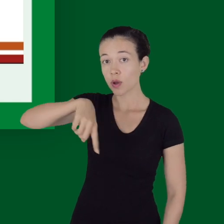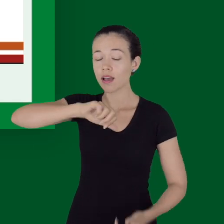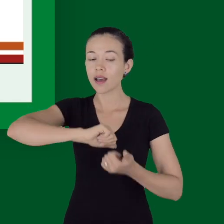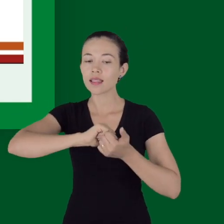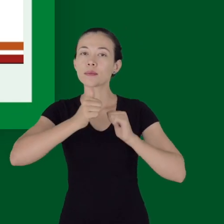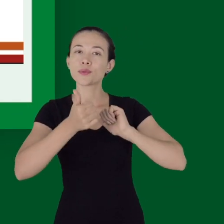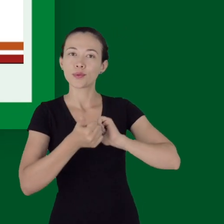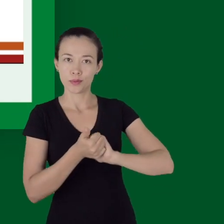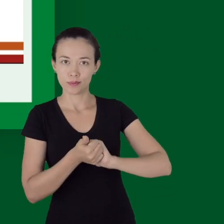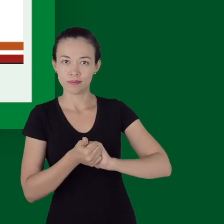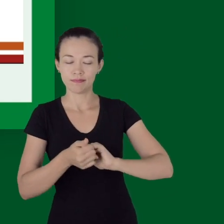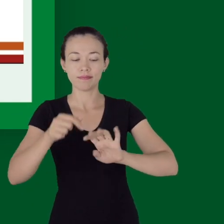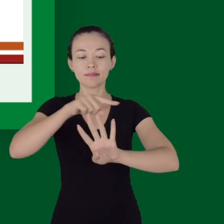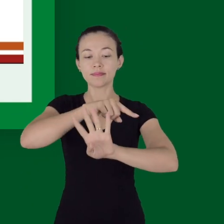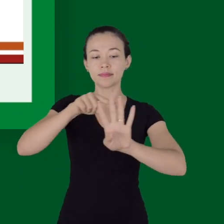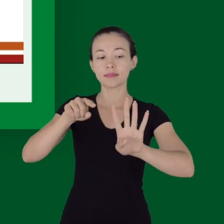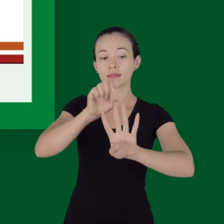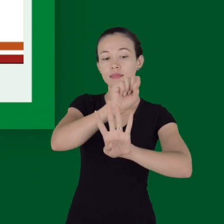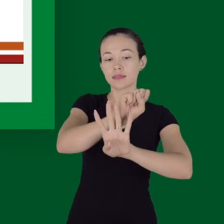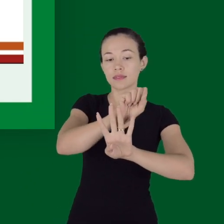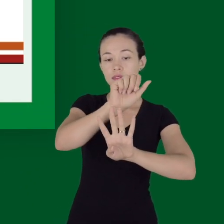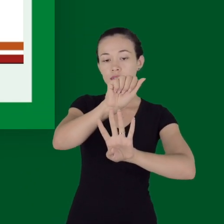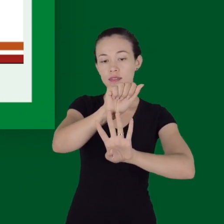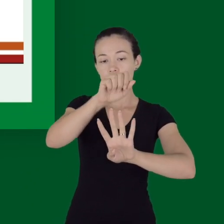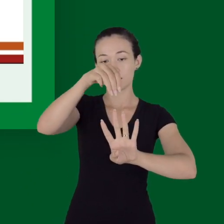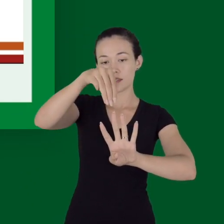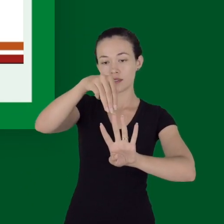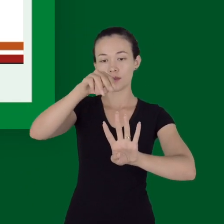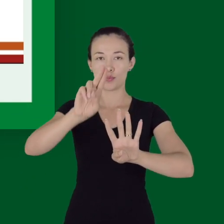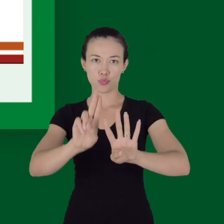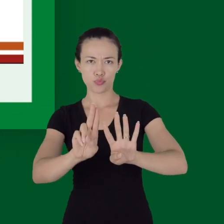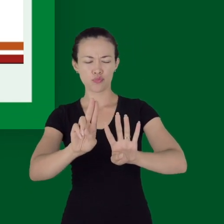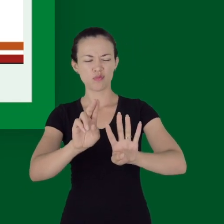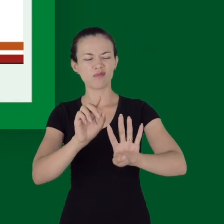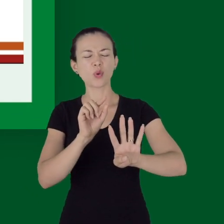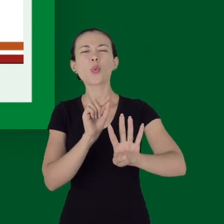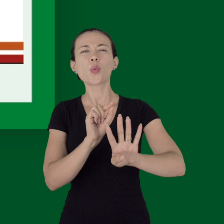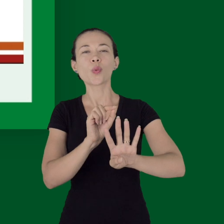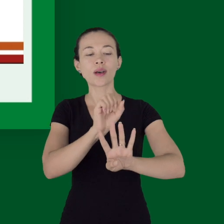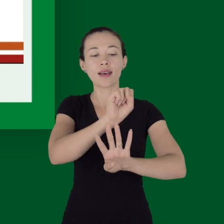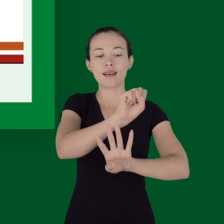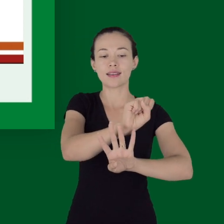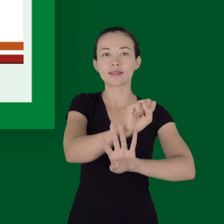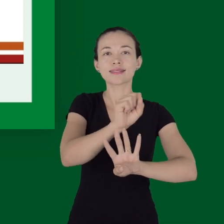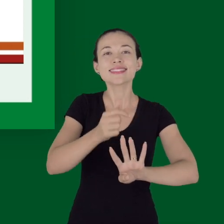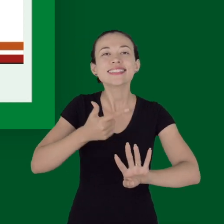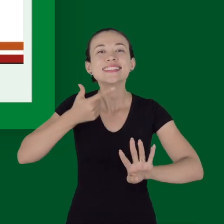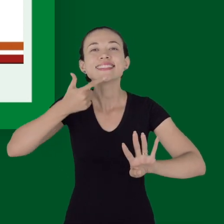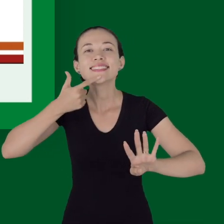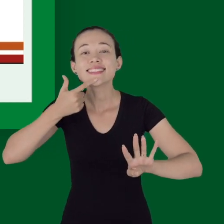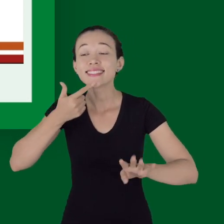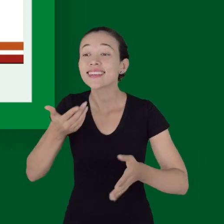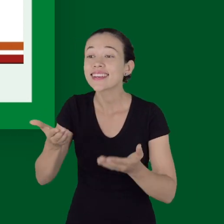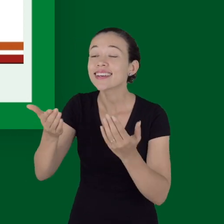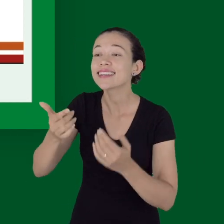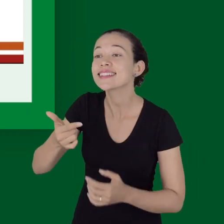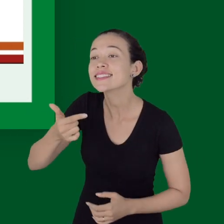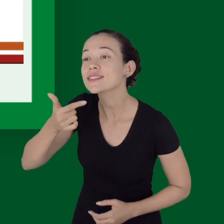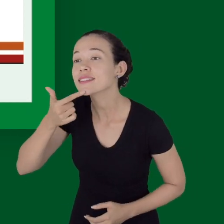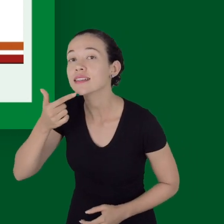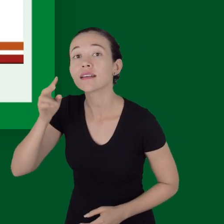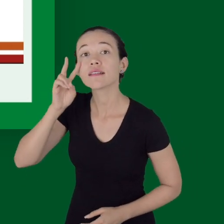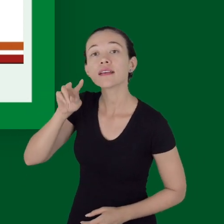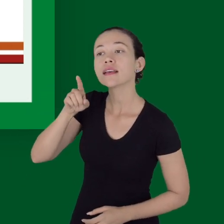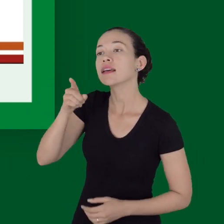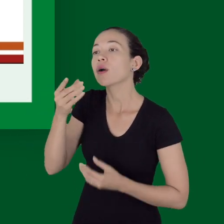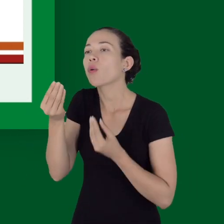uma escala que chama SAMU, que são esses 3 parâmetros. O S de sorria, então a gente pede para o paciente sorrir